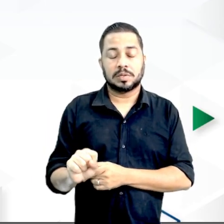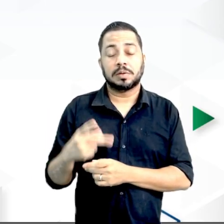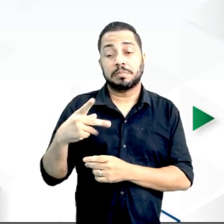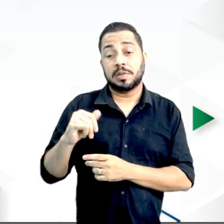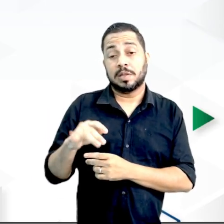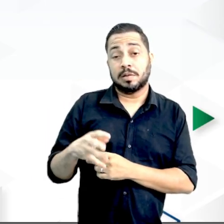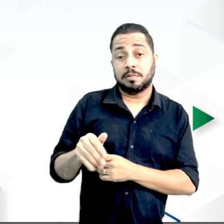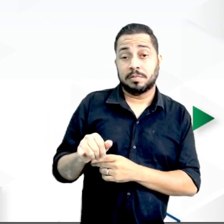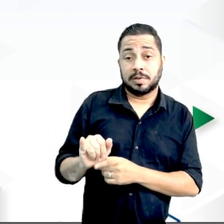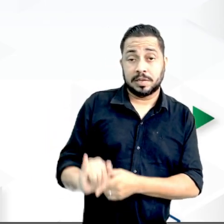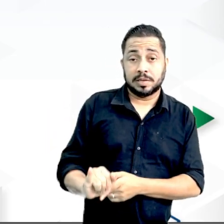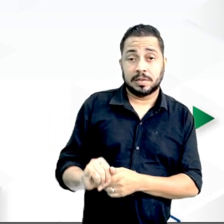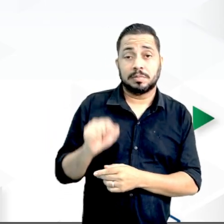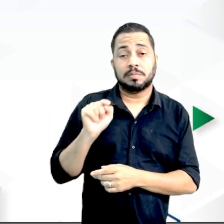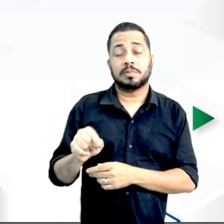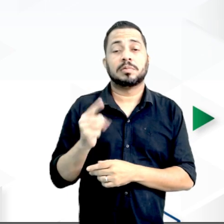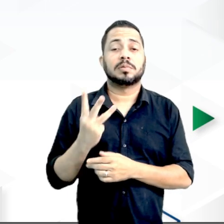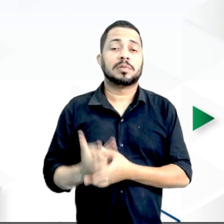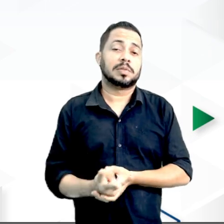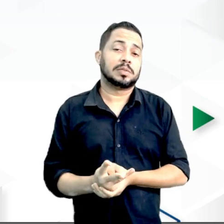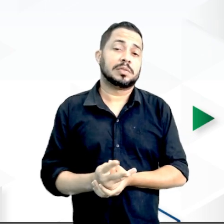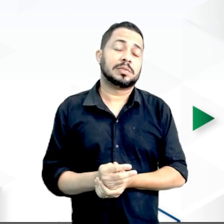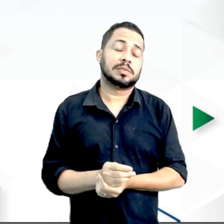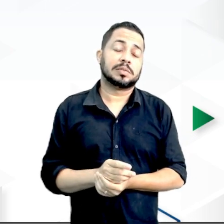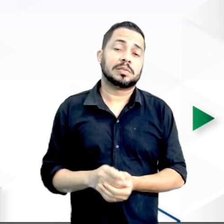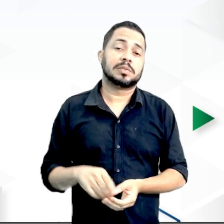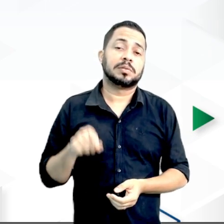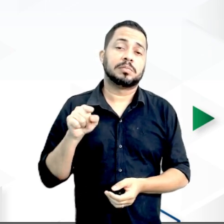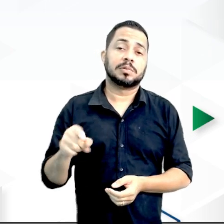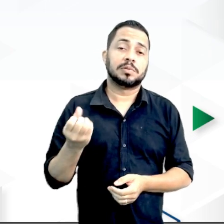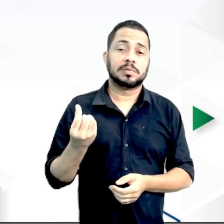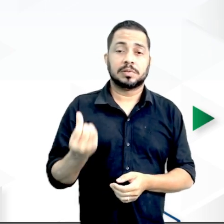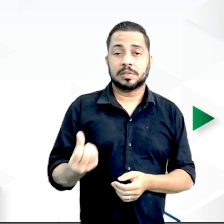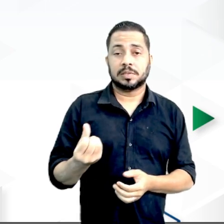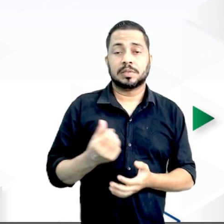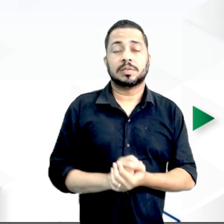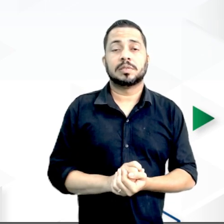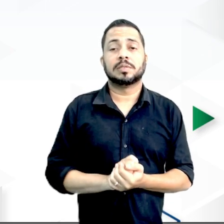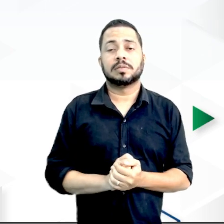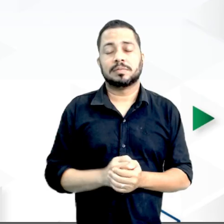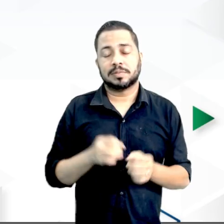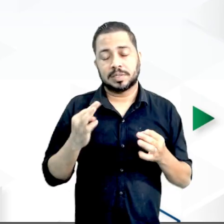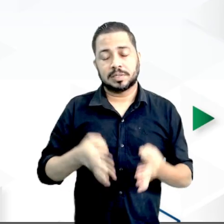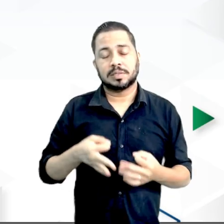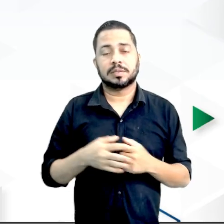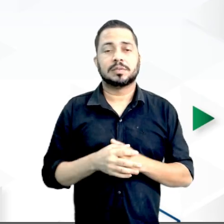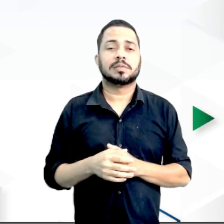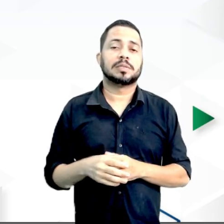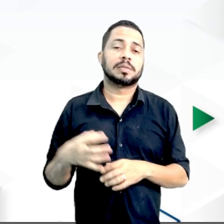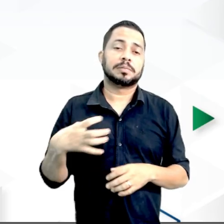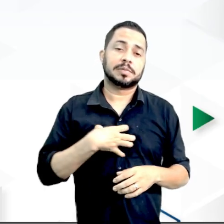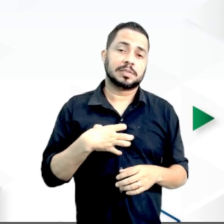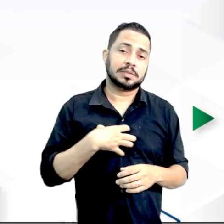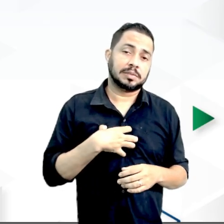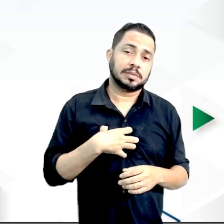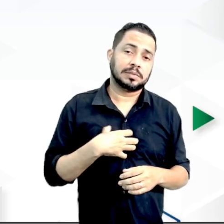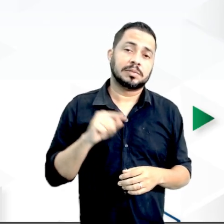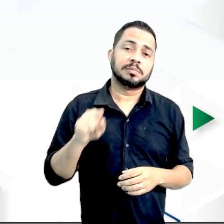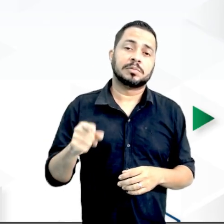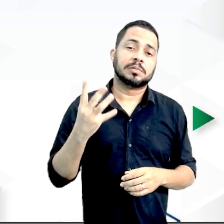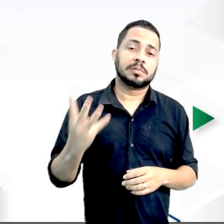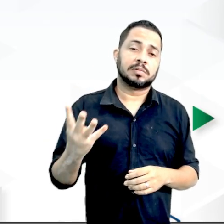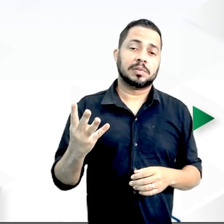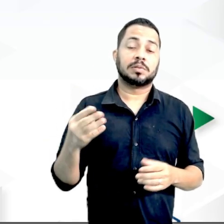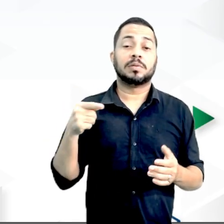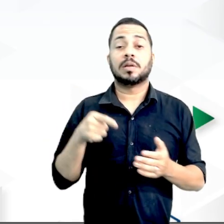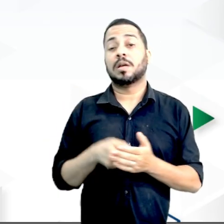Piauí, ponto 3 ao ponto 6, certinho, beleza, é isso mesmo. Da Bahia, ponto